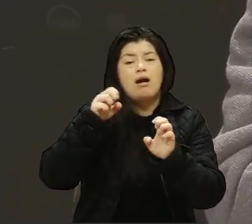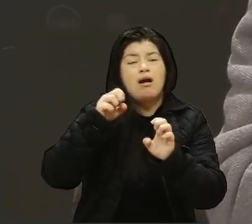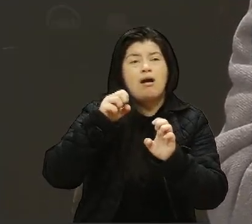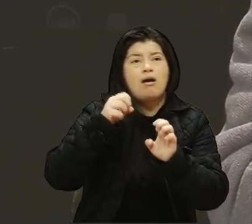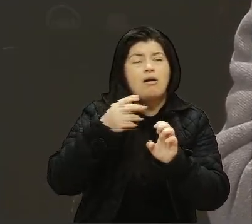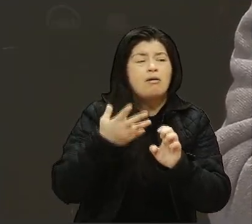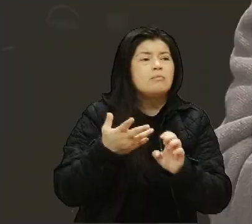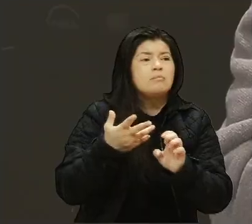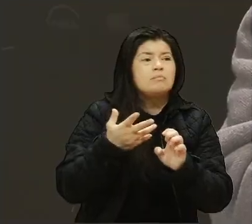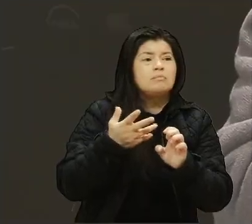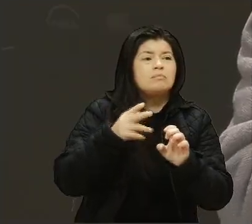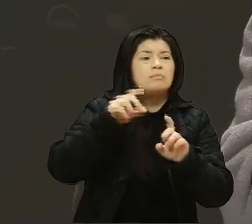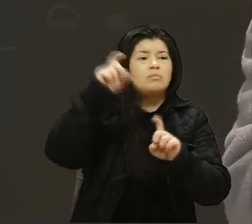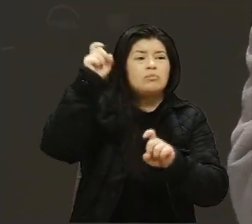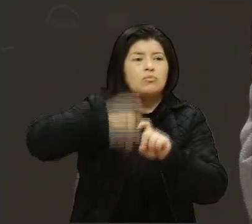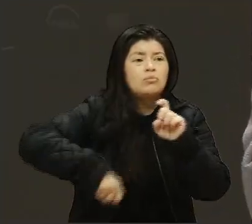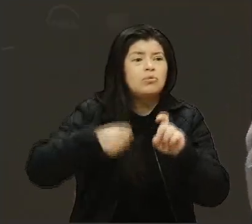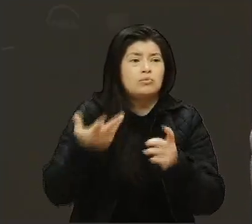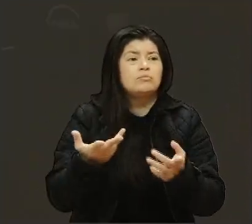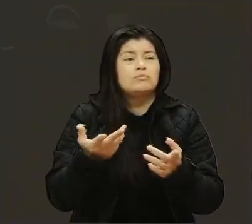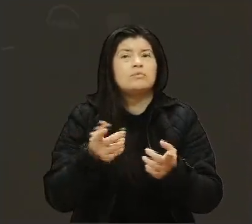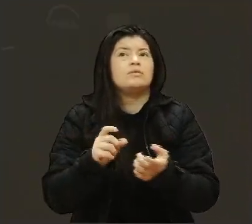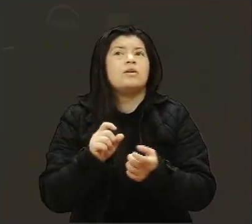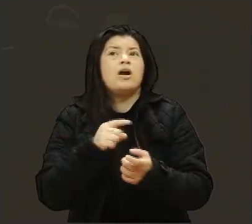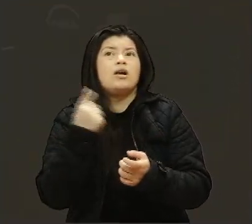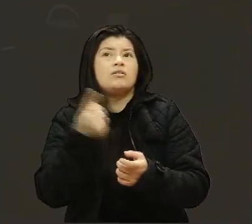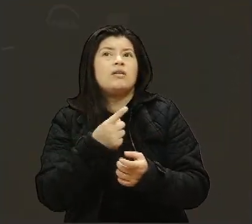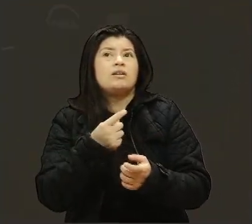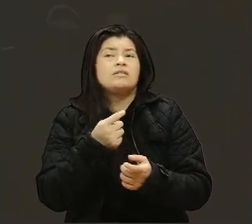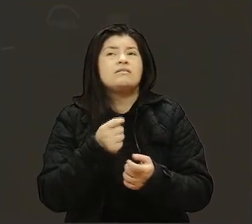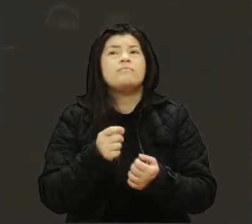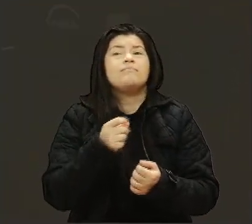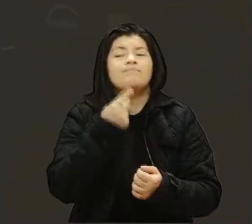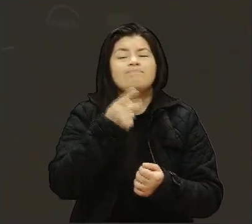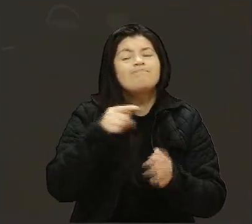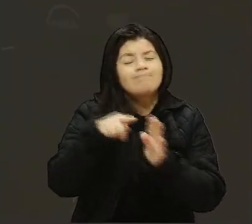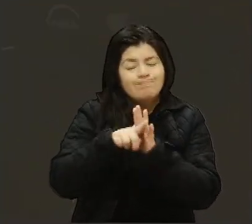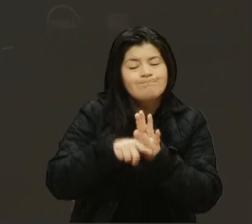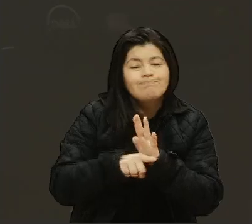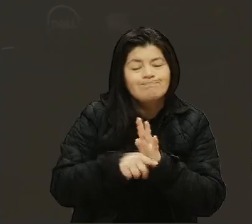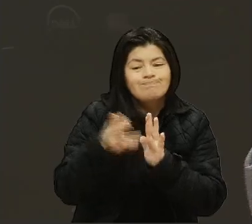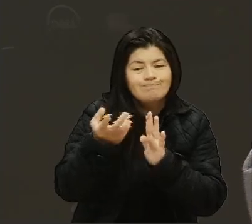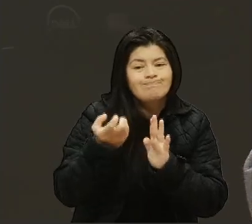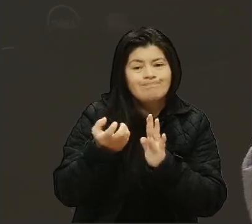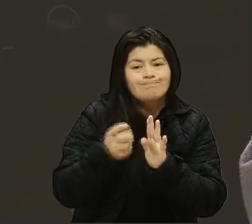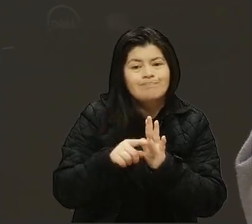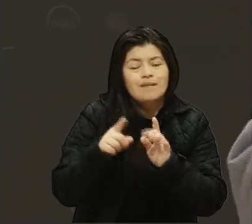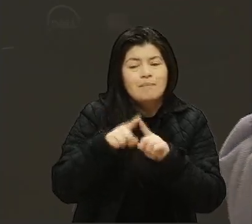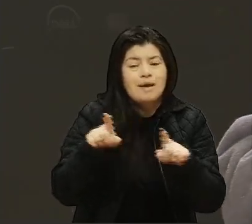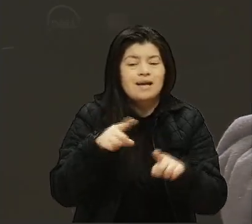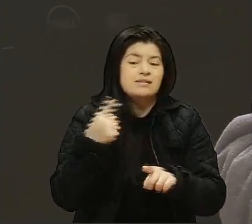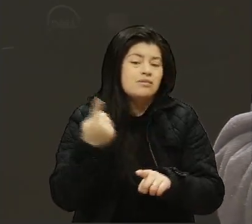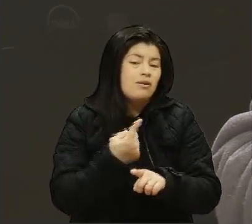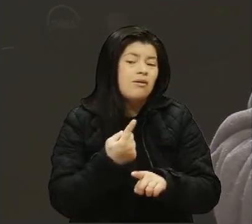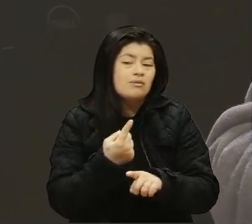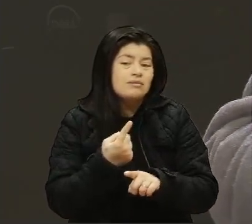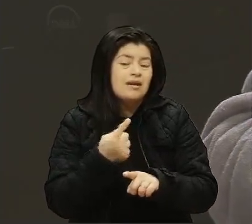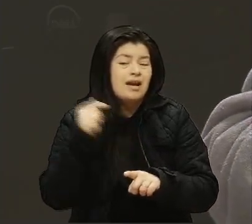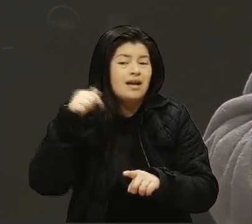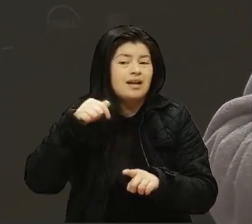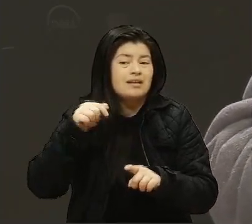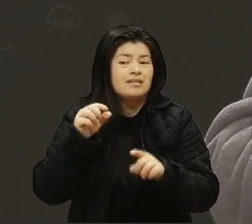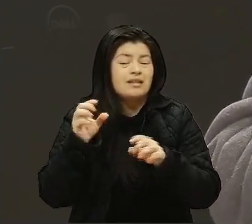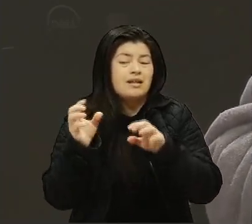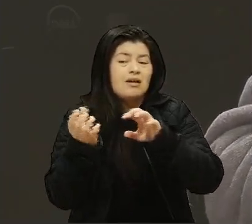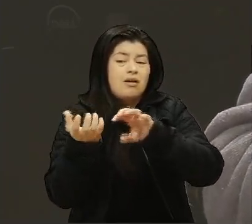mandato, nós advogaríamos que esse fosse investigado. Mas nós, infelizmente, sabemos que o Congresso Nacional,